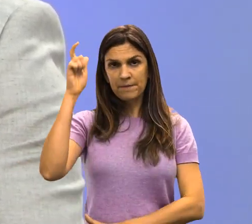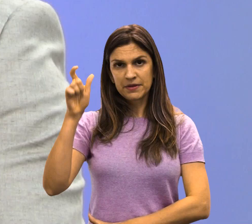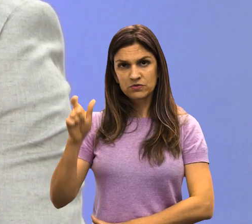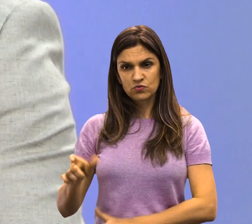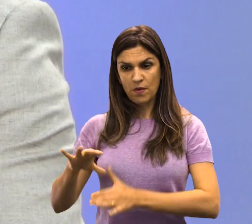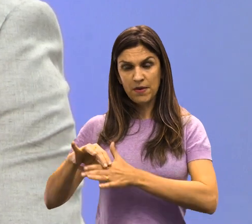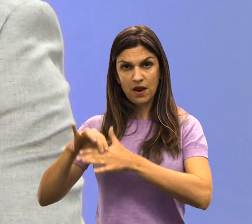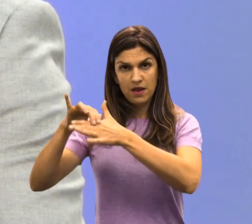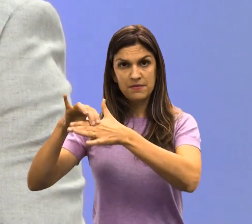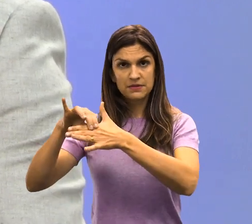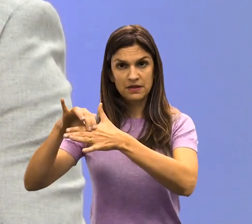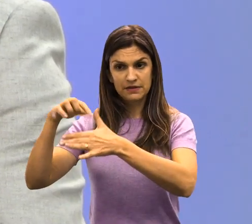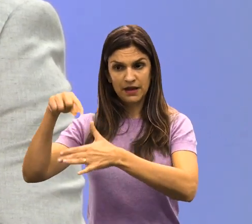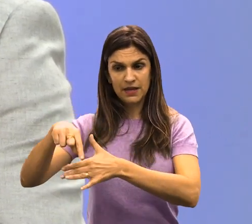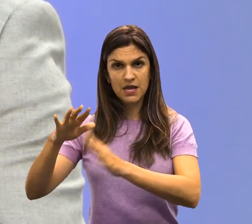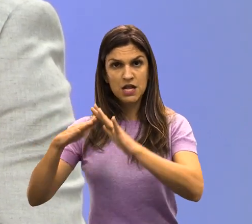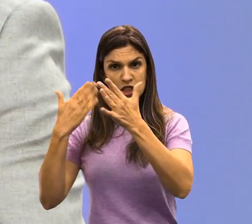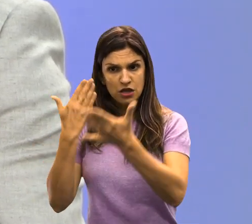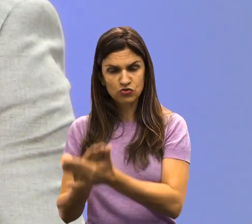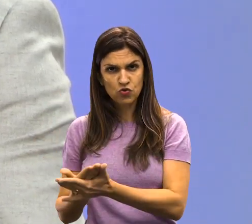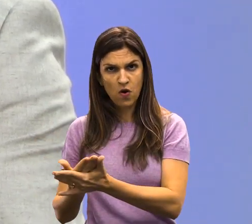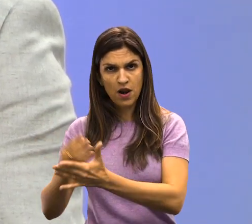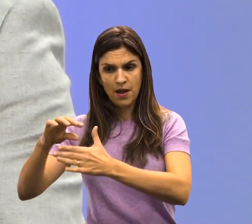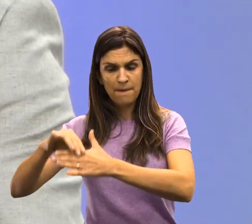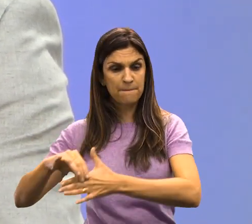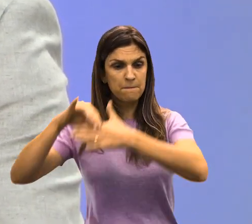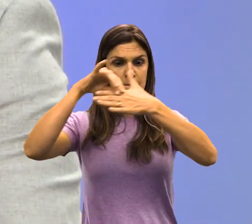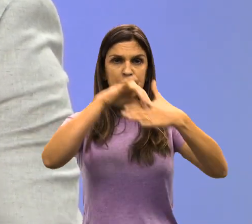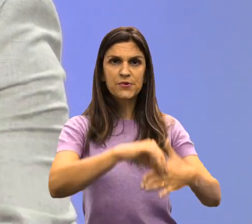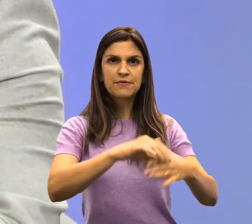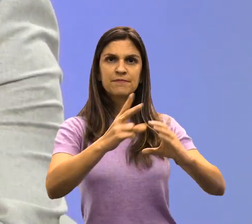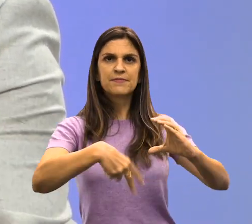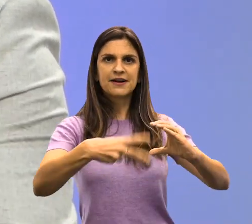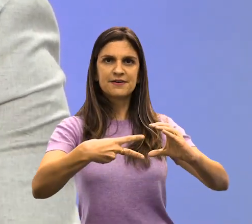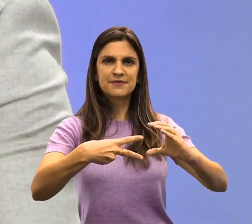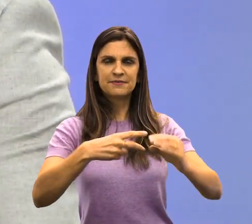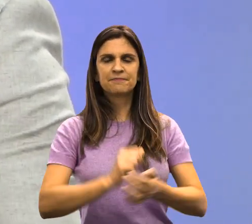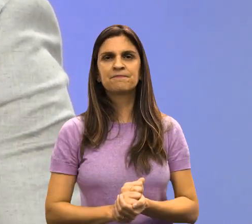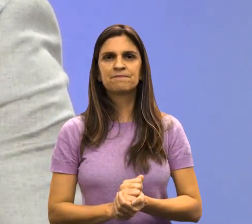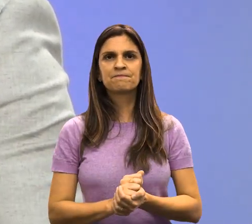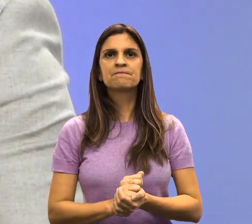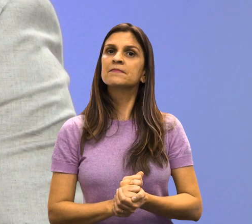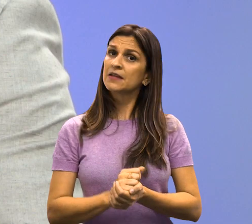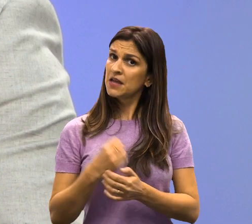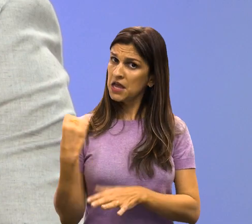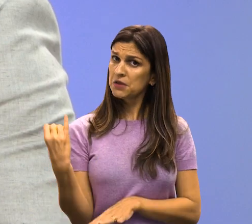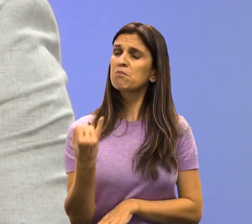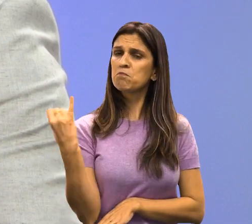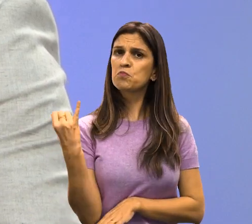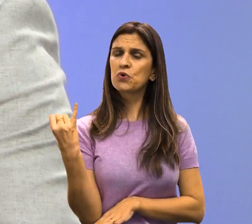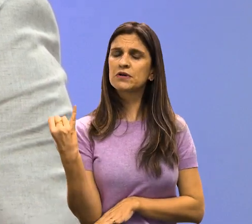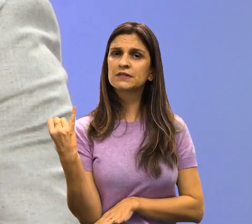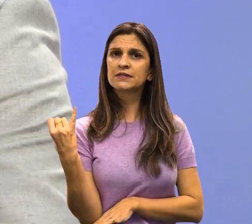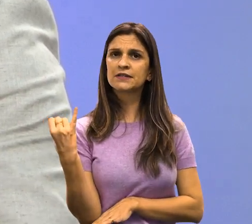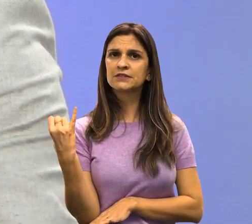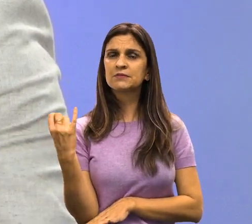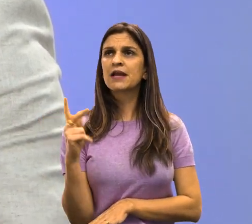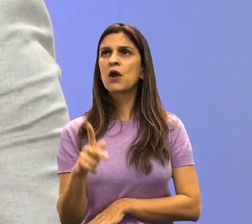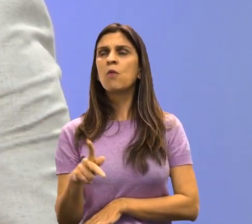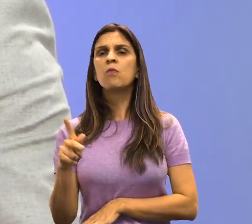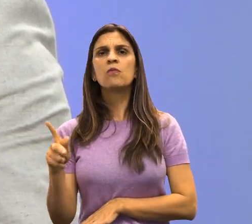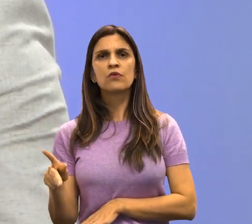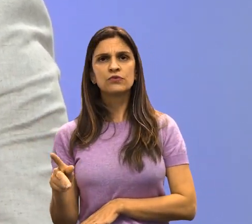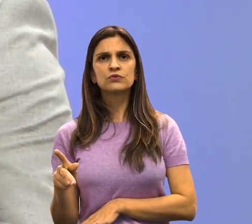na representação e que saísse de fato da escola. Não professor,